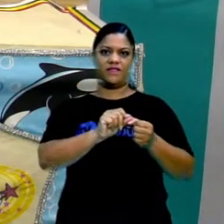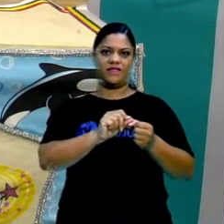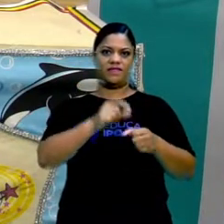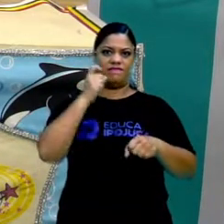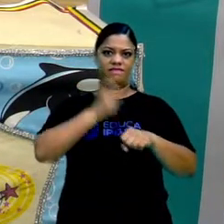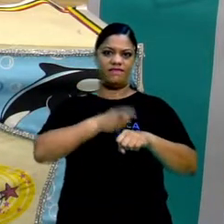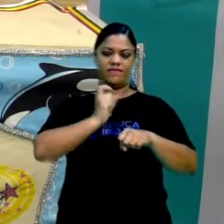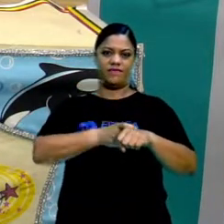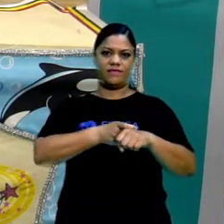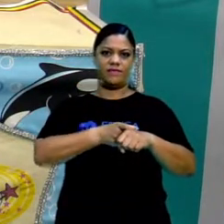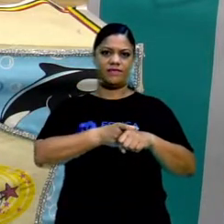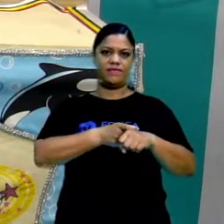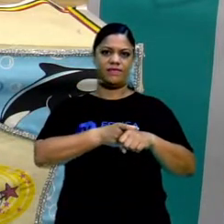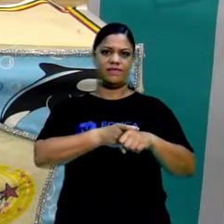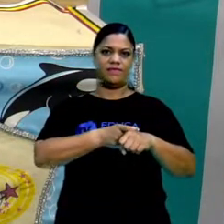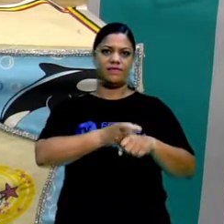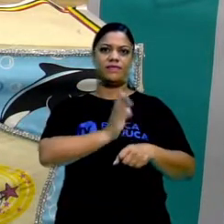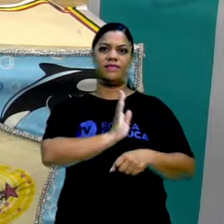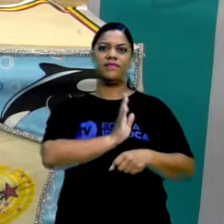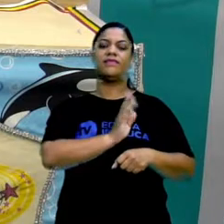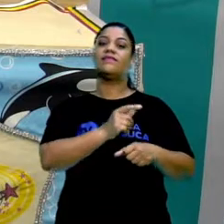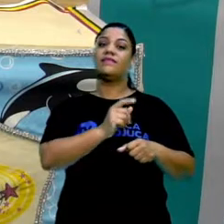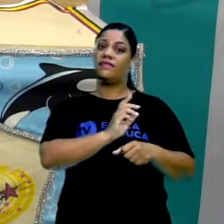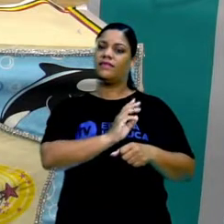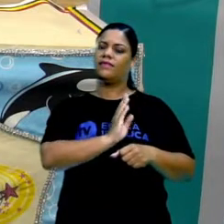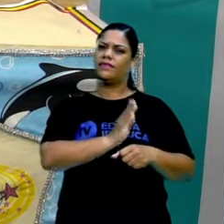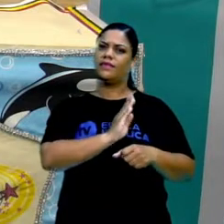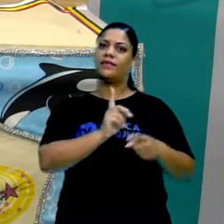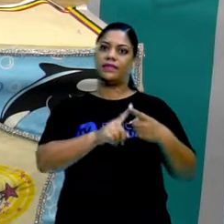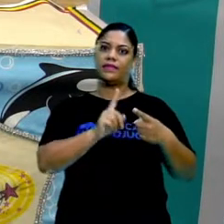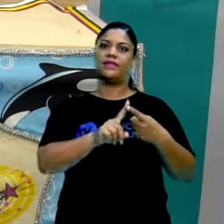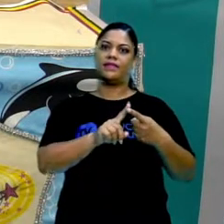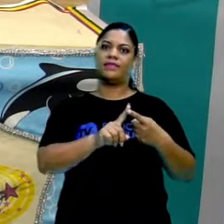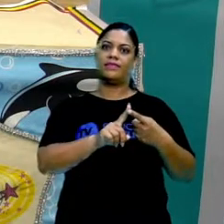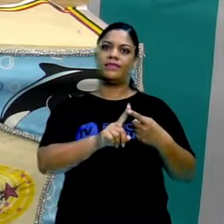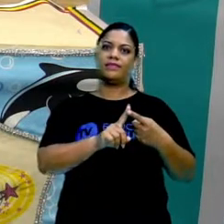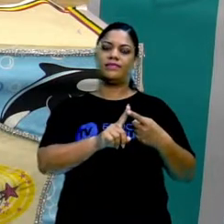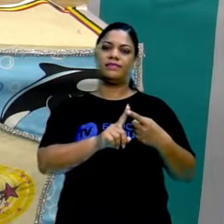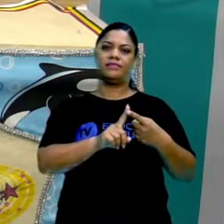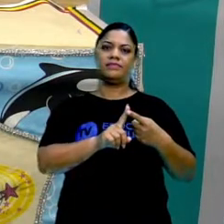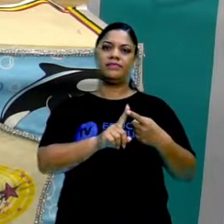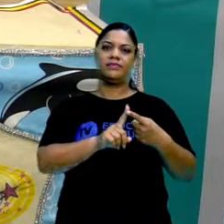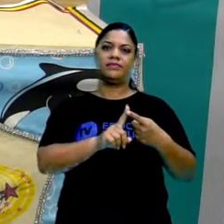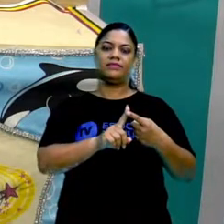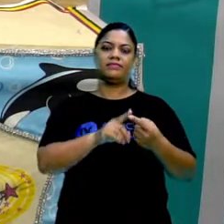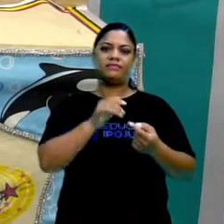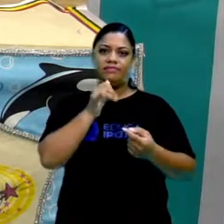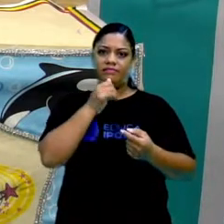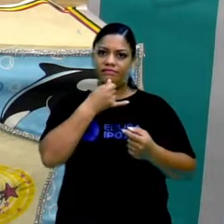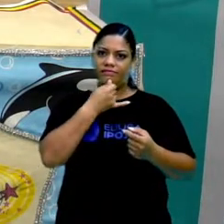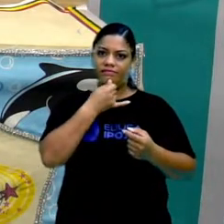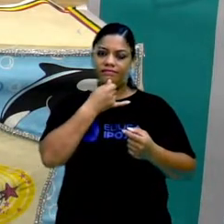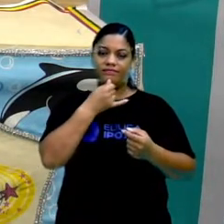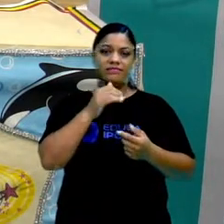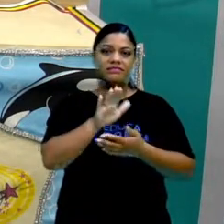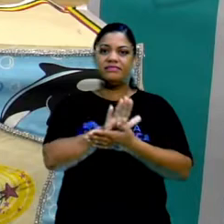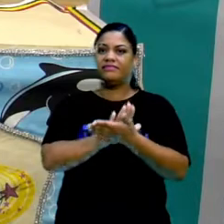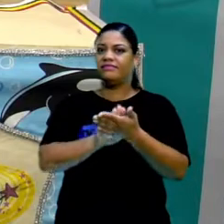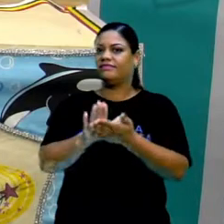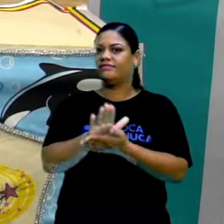cimento, bem duro, também se rachou do príncipe. E agora não tinha mais ouro, não tinha mais